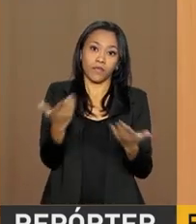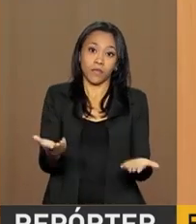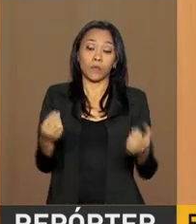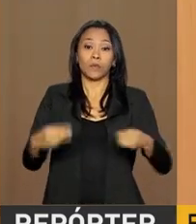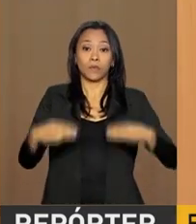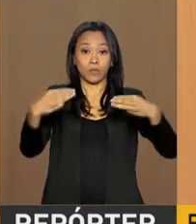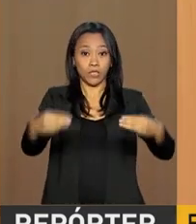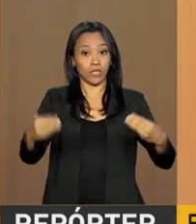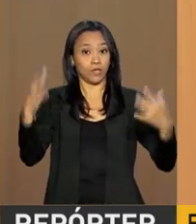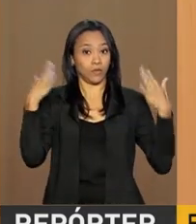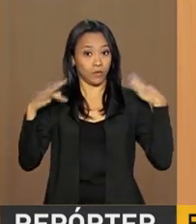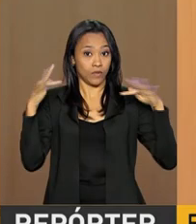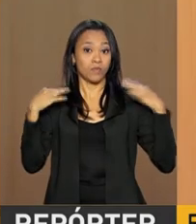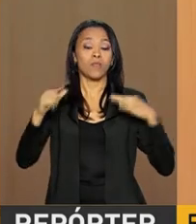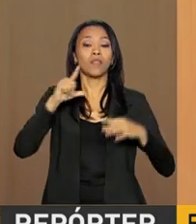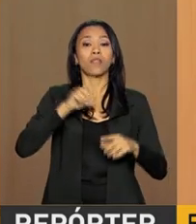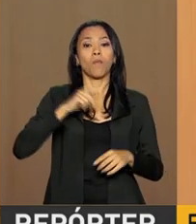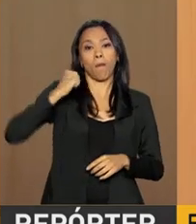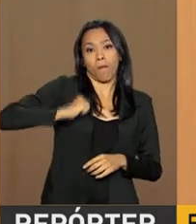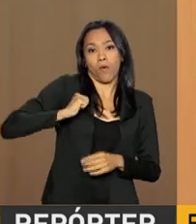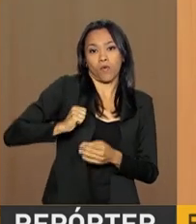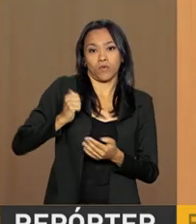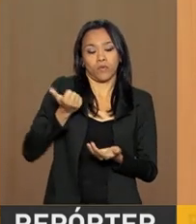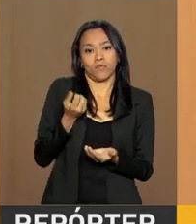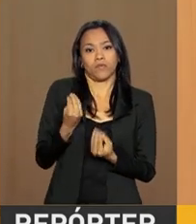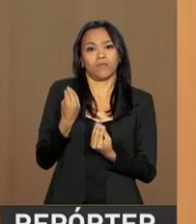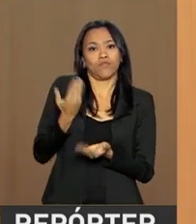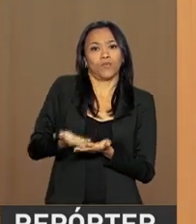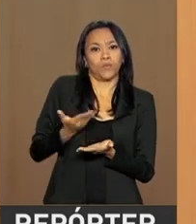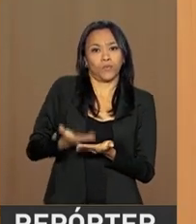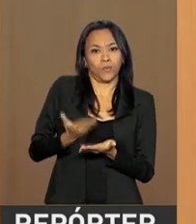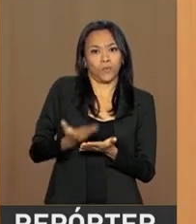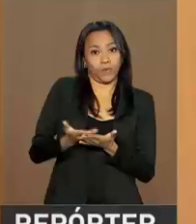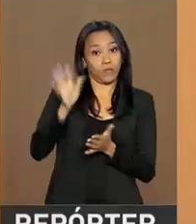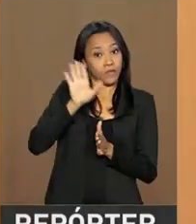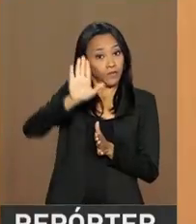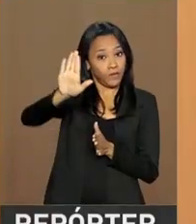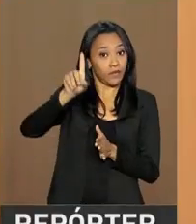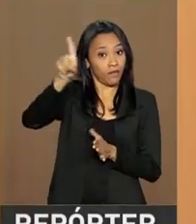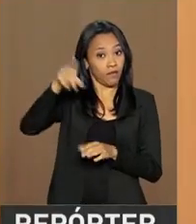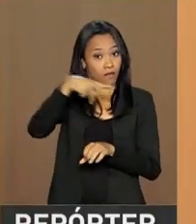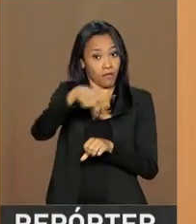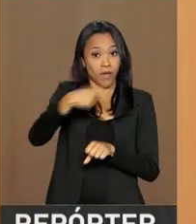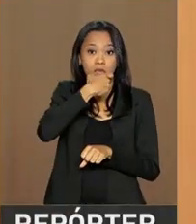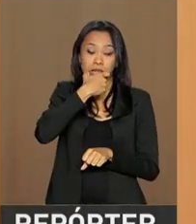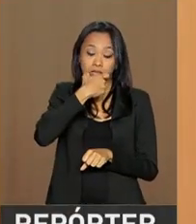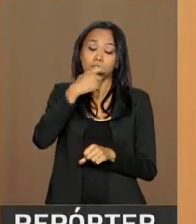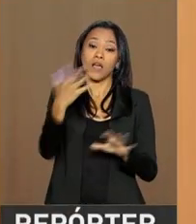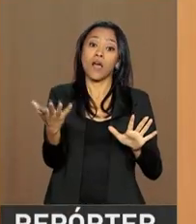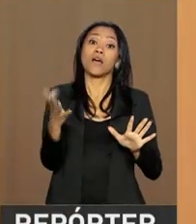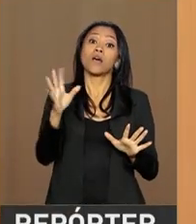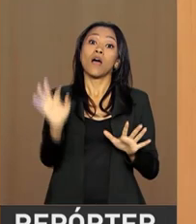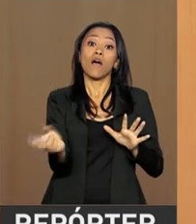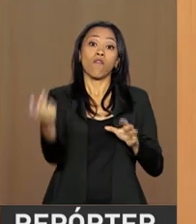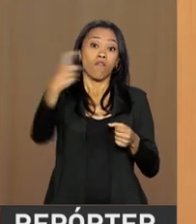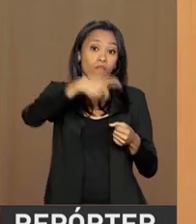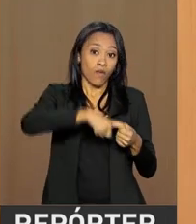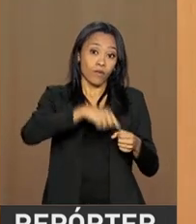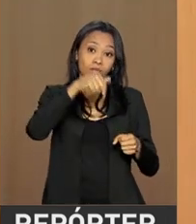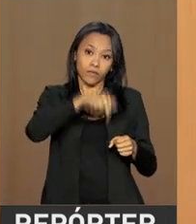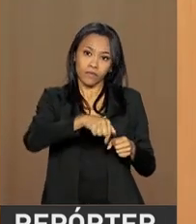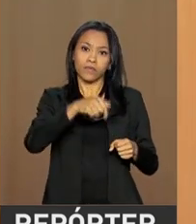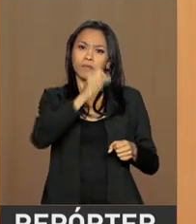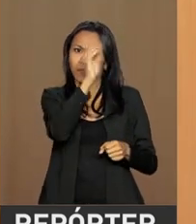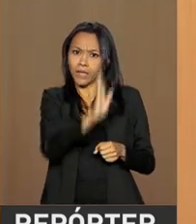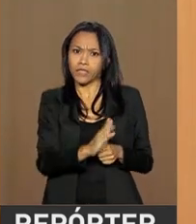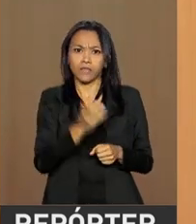uma bolsa mensal para cada um deles durante o período de estadia retorno para o país é muito grande a gente vai ter profissionais